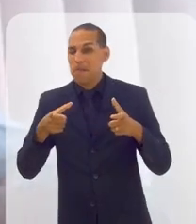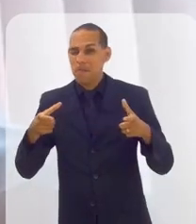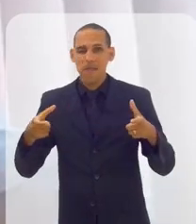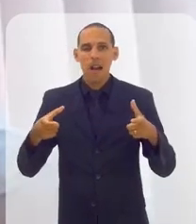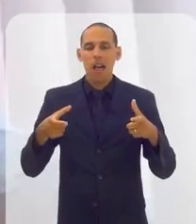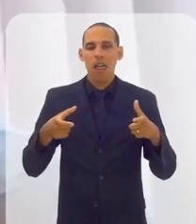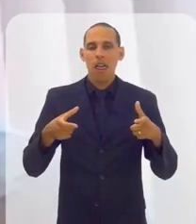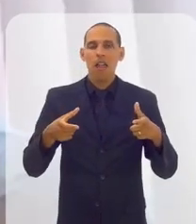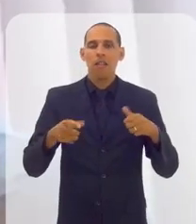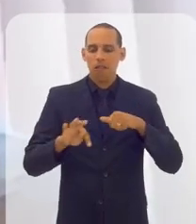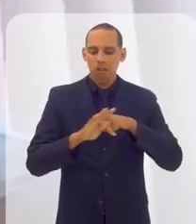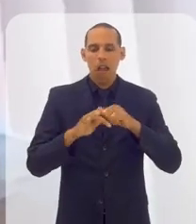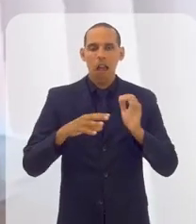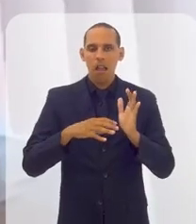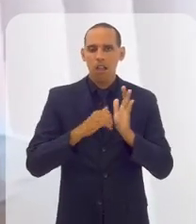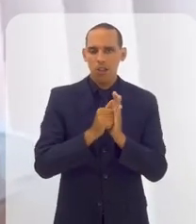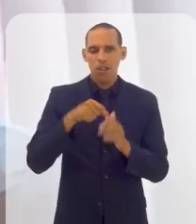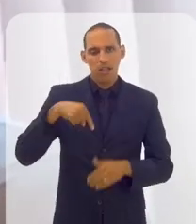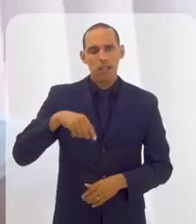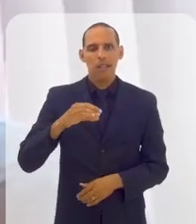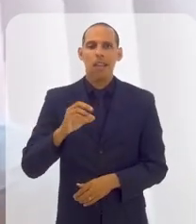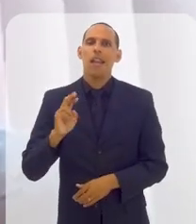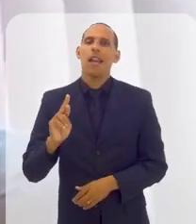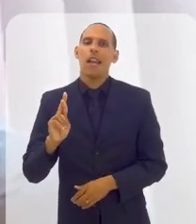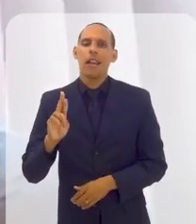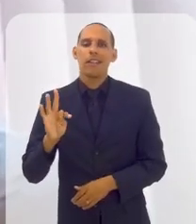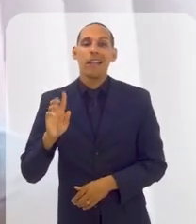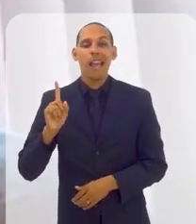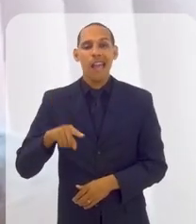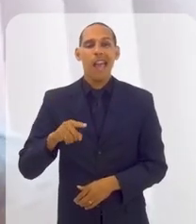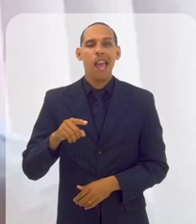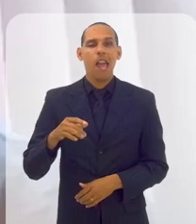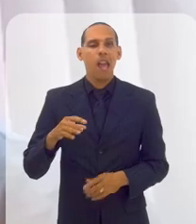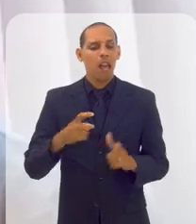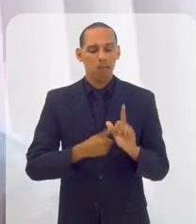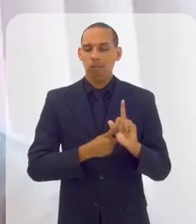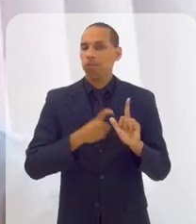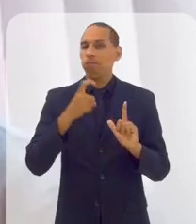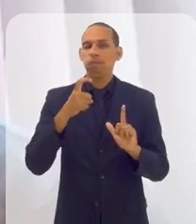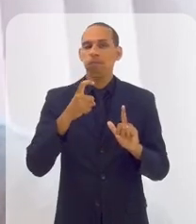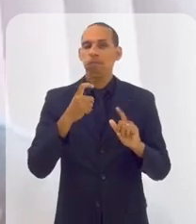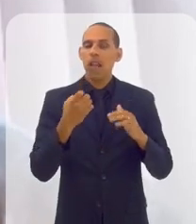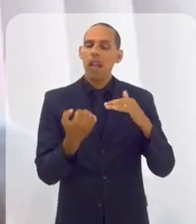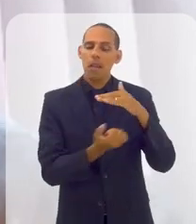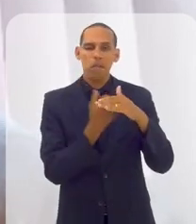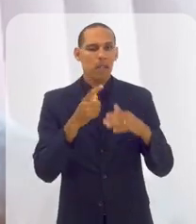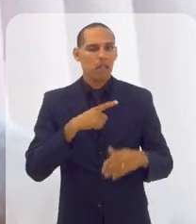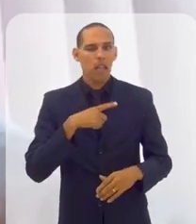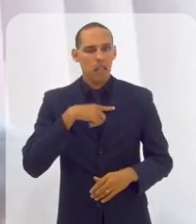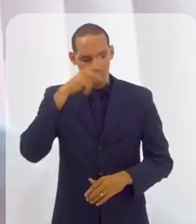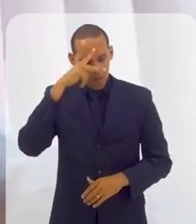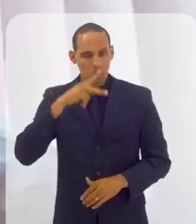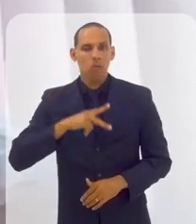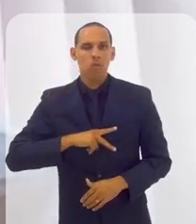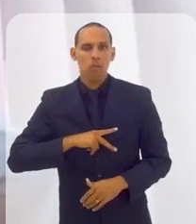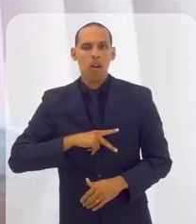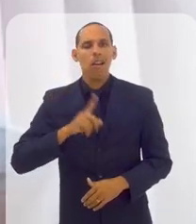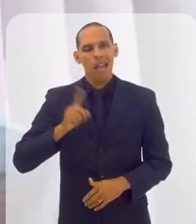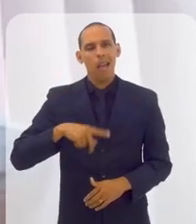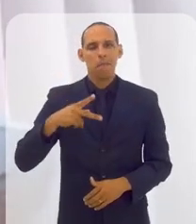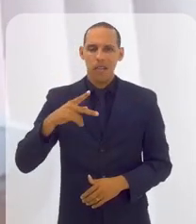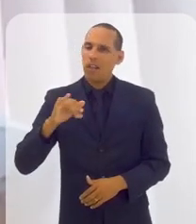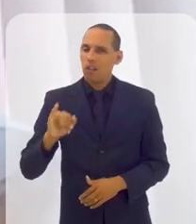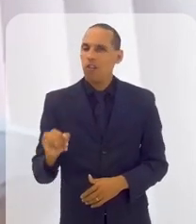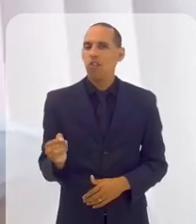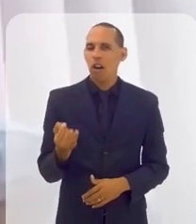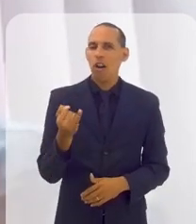técnicos registrados aqui no CRT, um percentual grande deles trabalham como autônomos, têm pequenas empresas, trabalham como